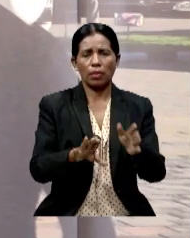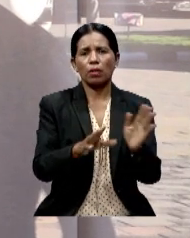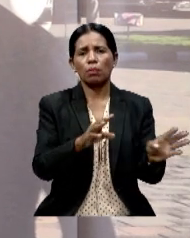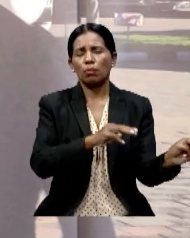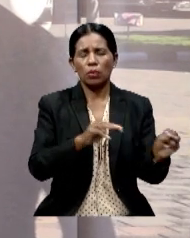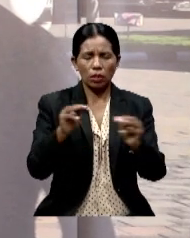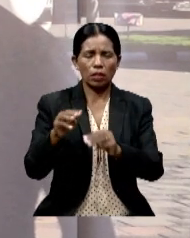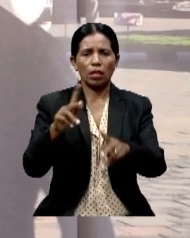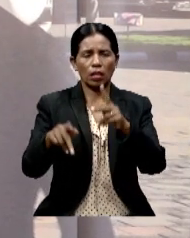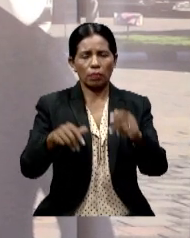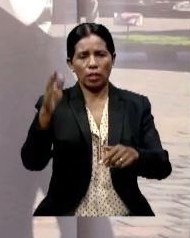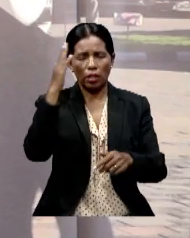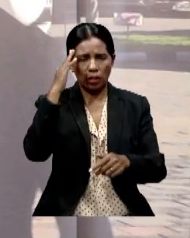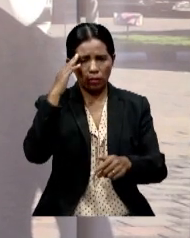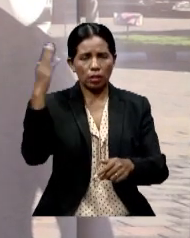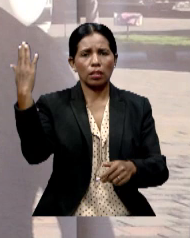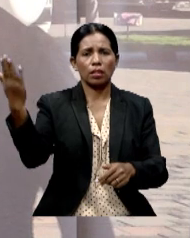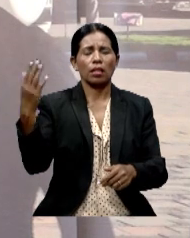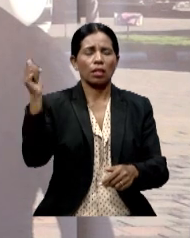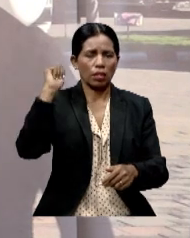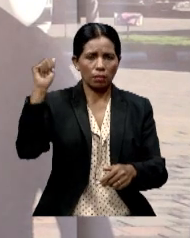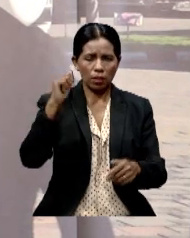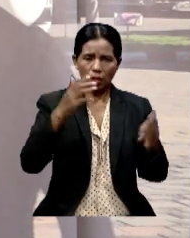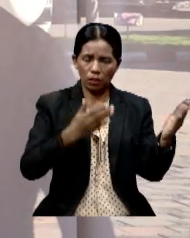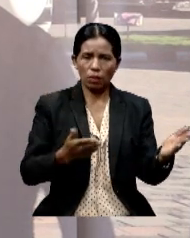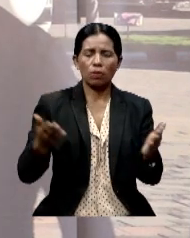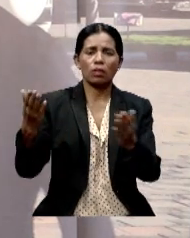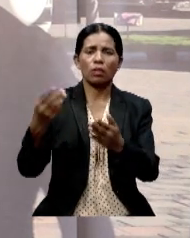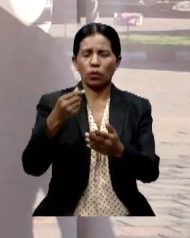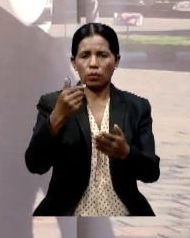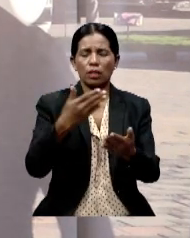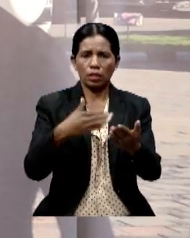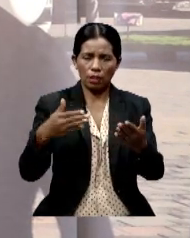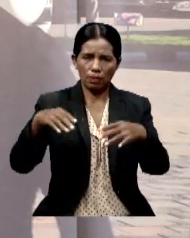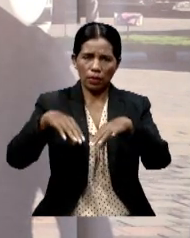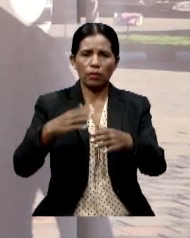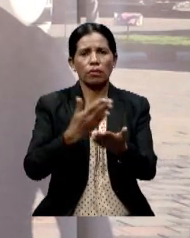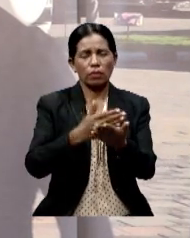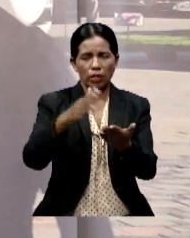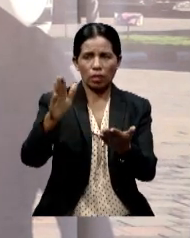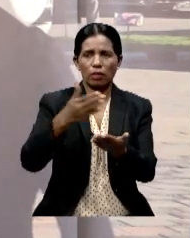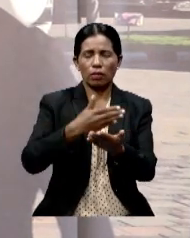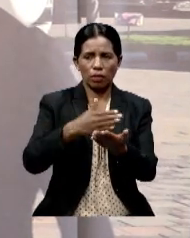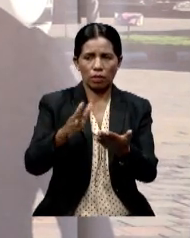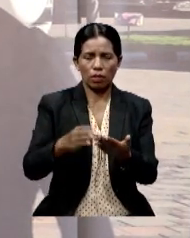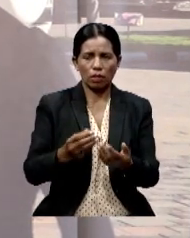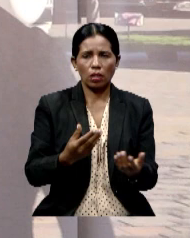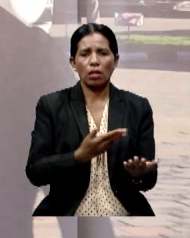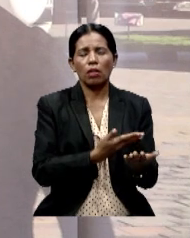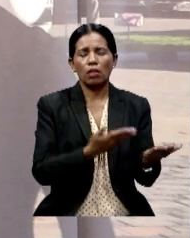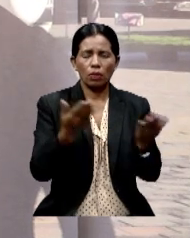e a campanha sira lori e tu an material ba fahe lori e tu an osan ba